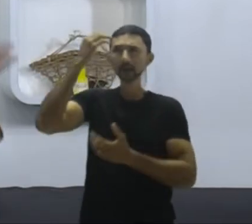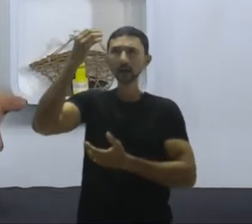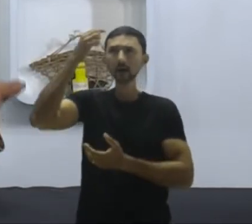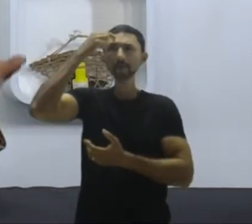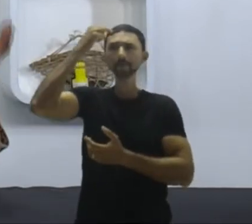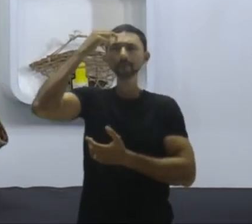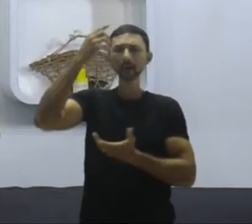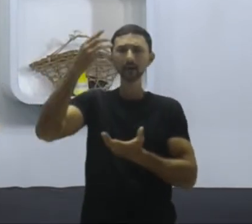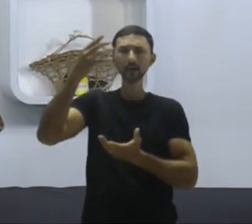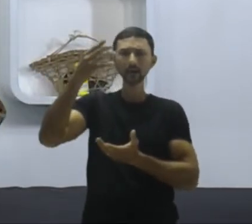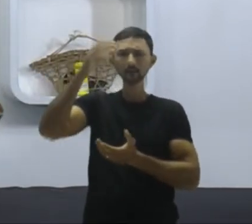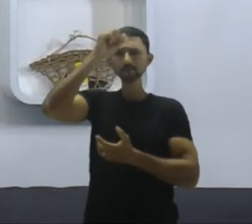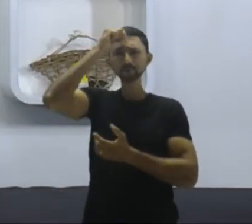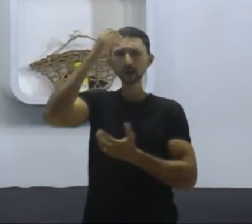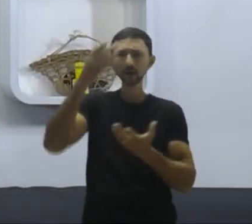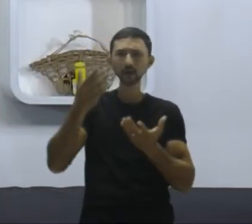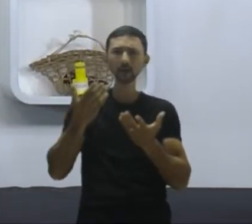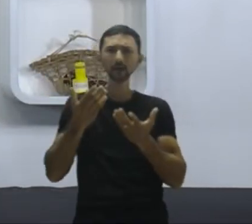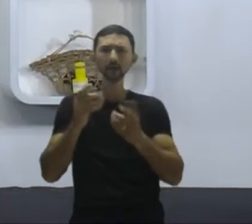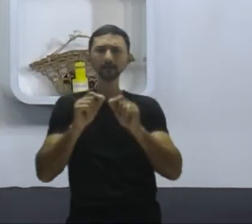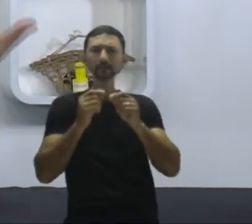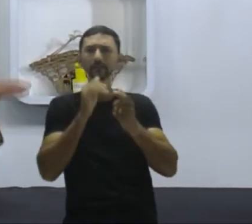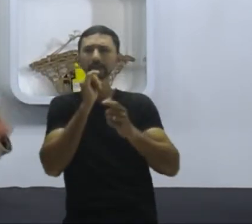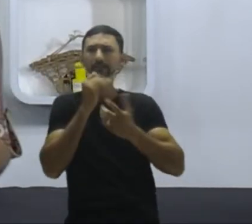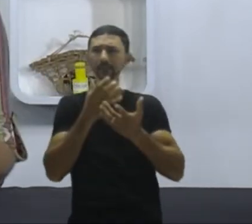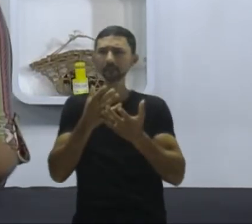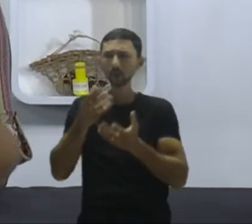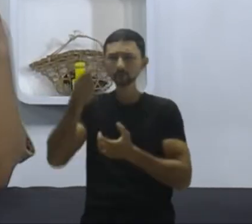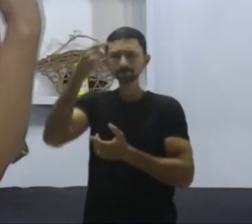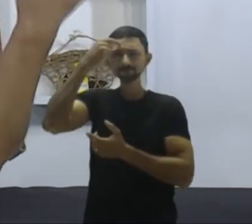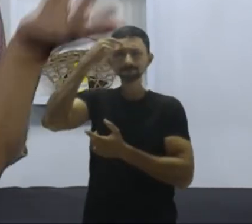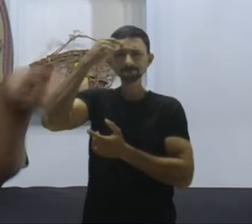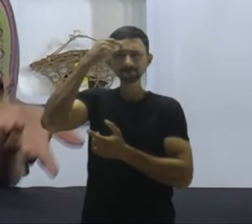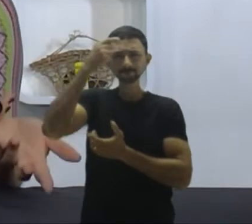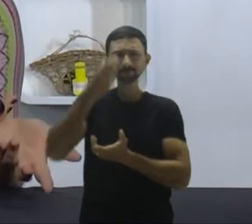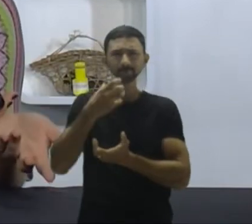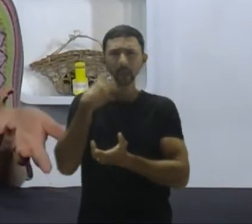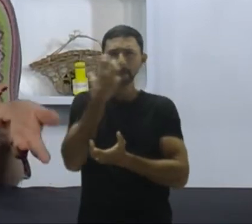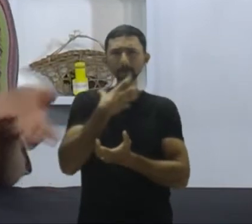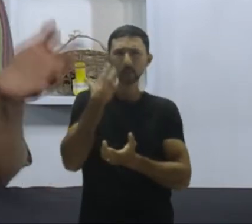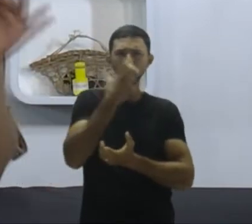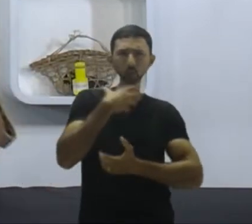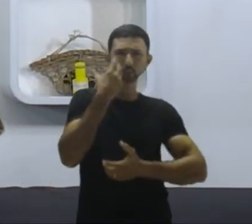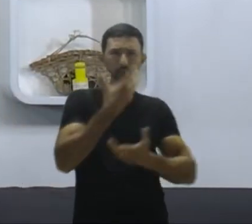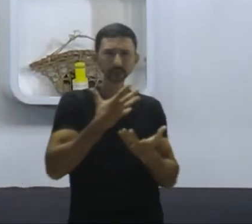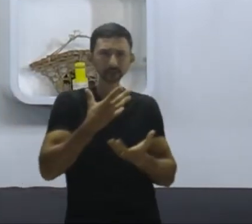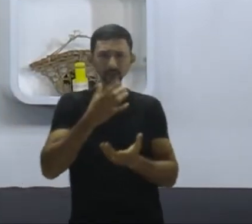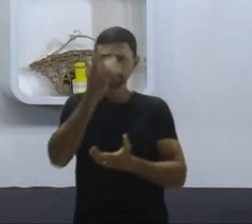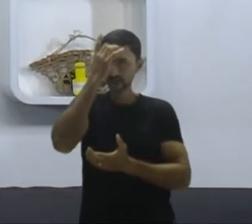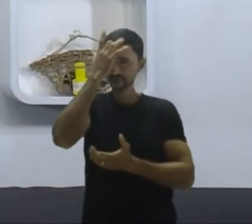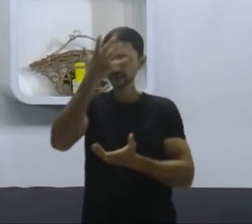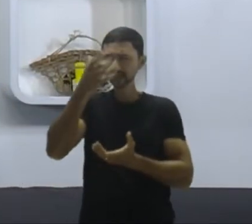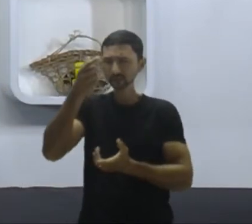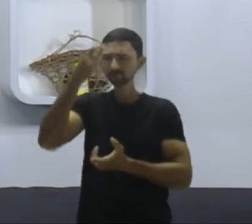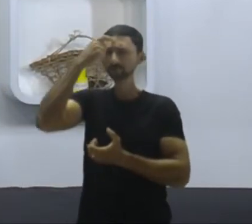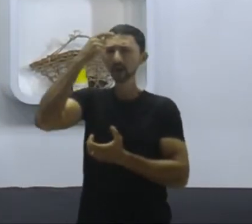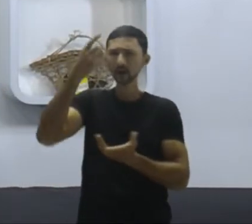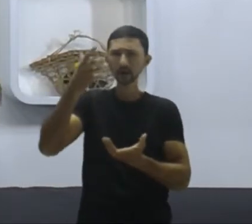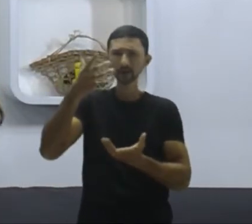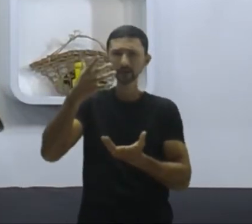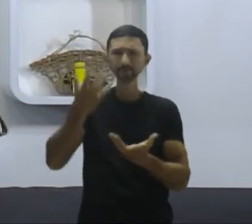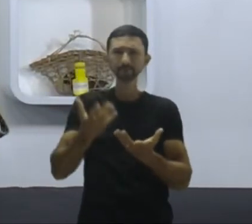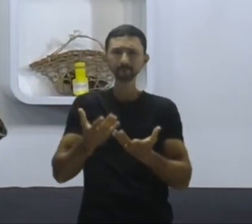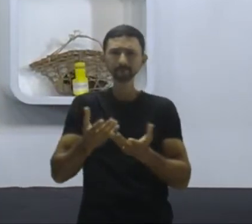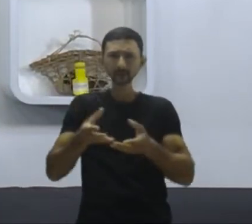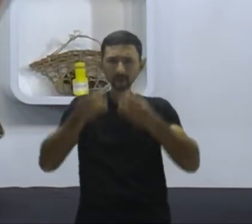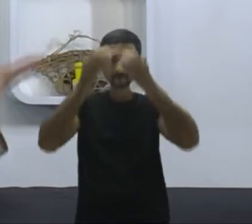um texto? É muito mais fácil, por exemplo, eu decorar uma música, eu decorar uma canção, do que decorar